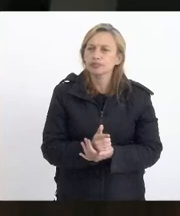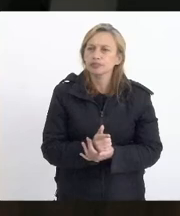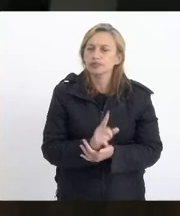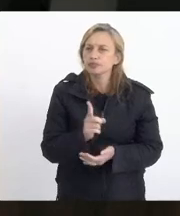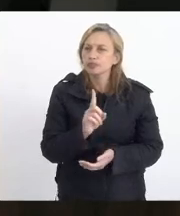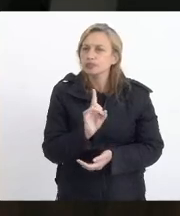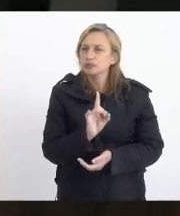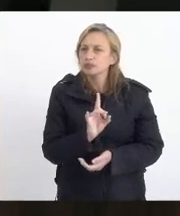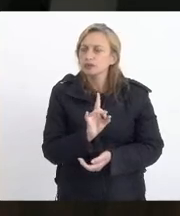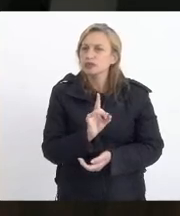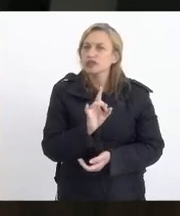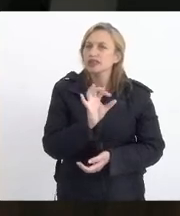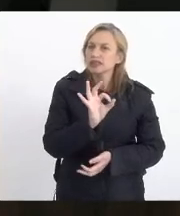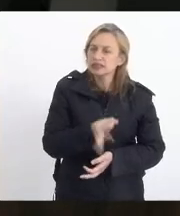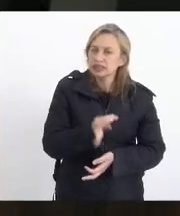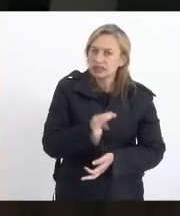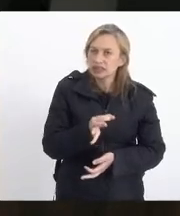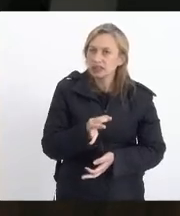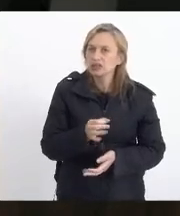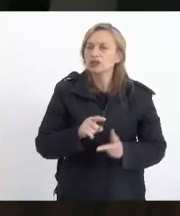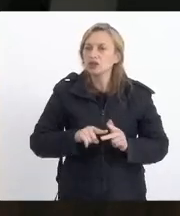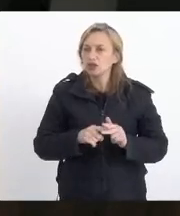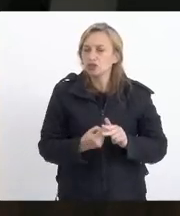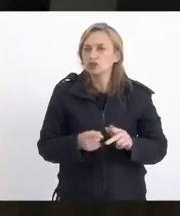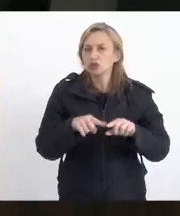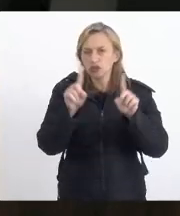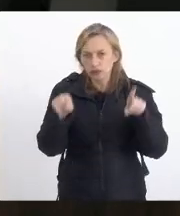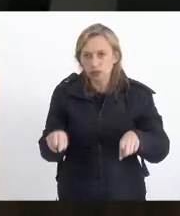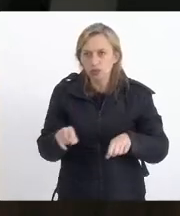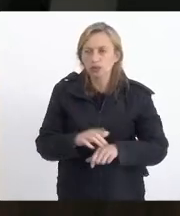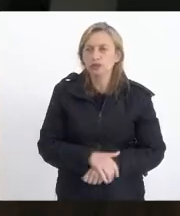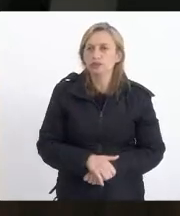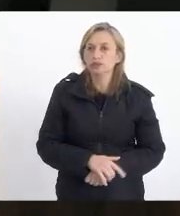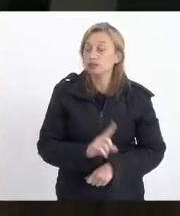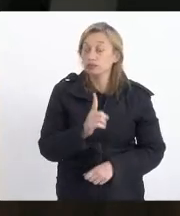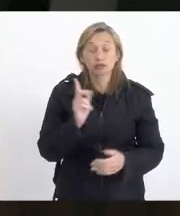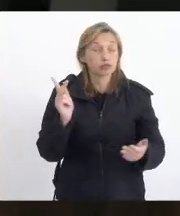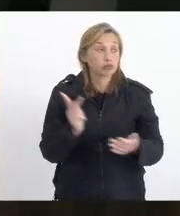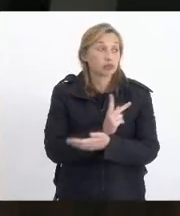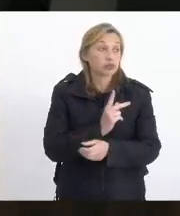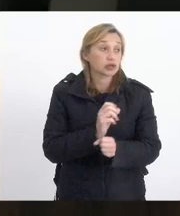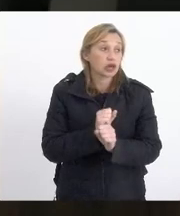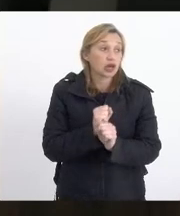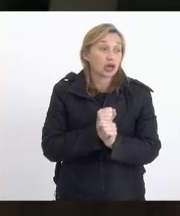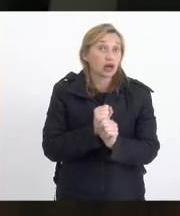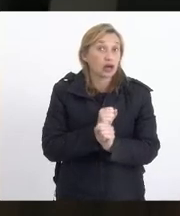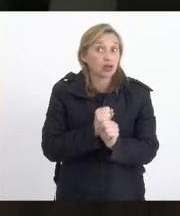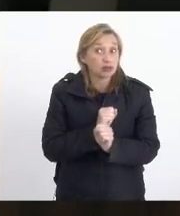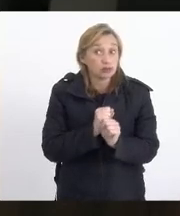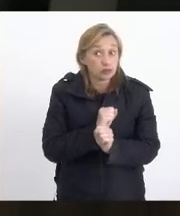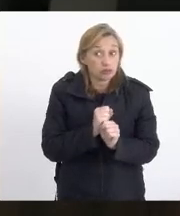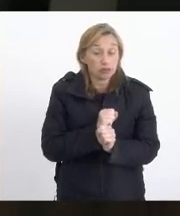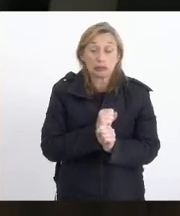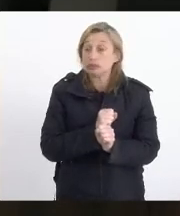não só, vamos garantir o reajuste do servidor. Isso não acontecia há muitos